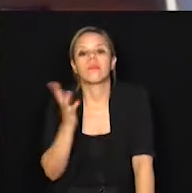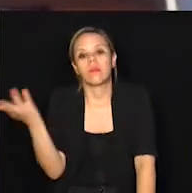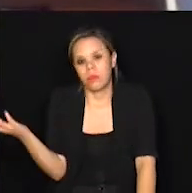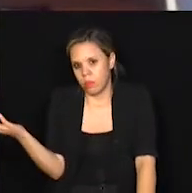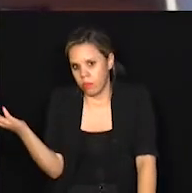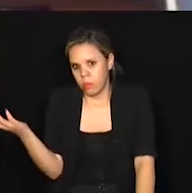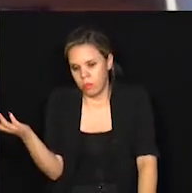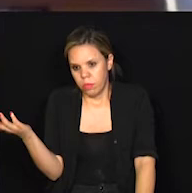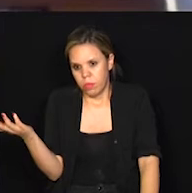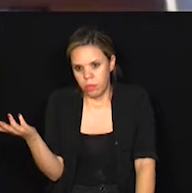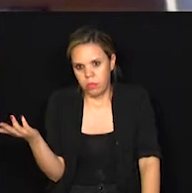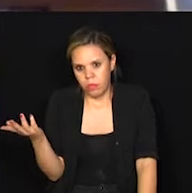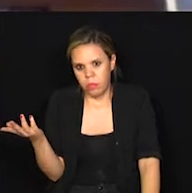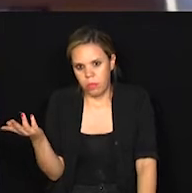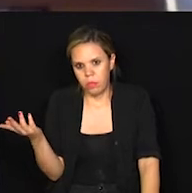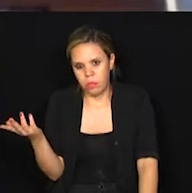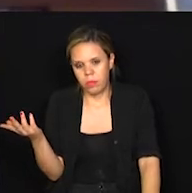acontece?